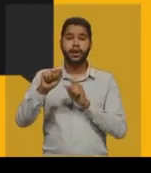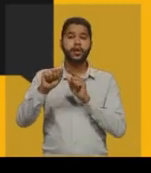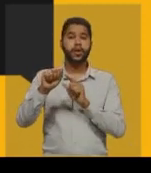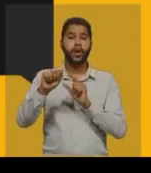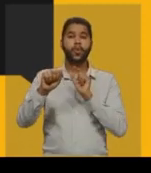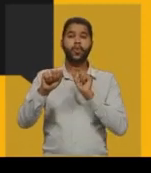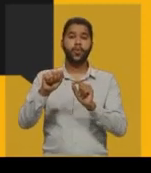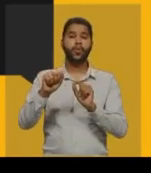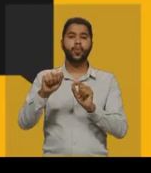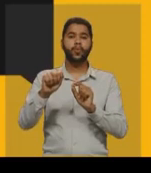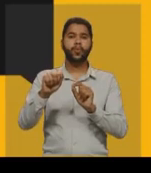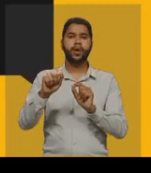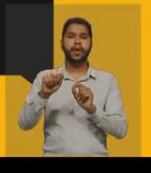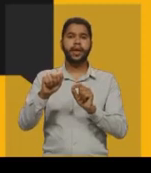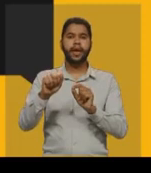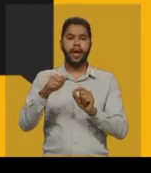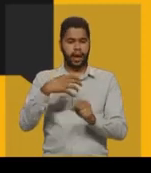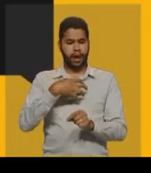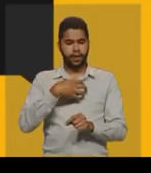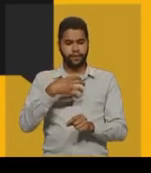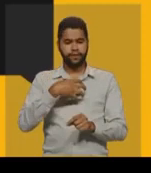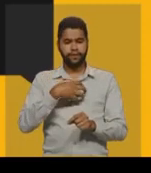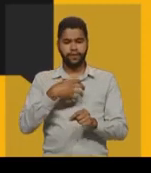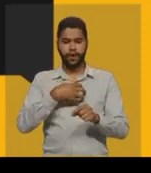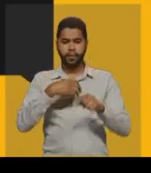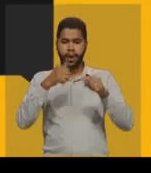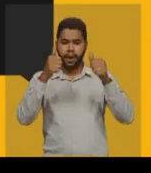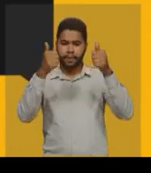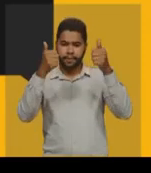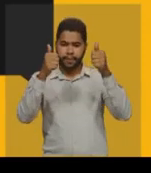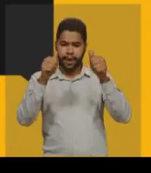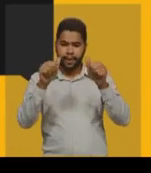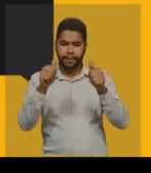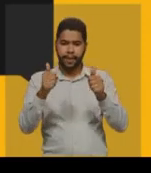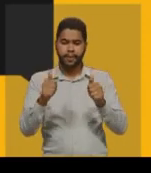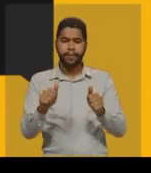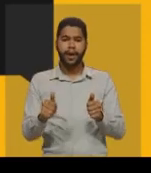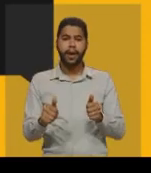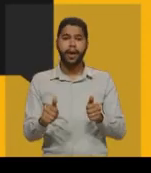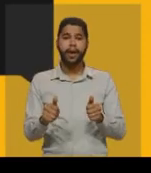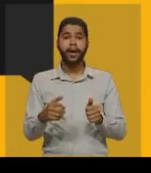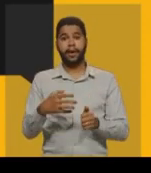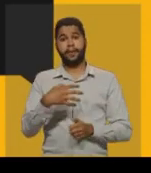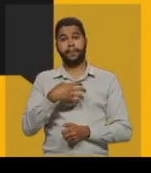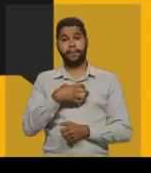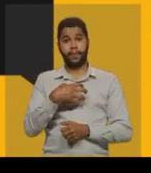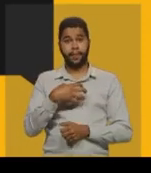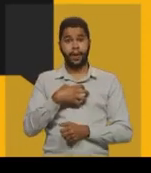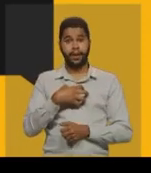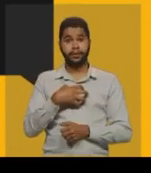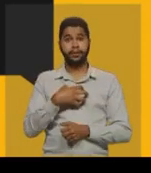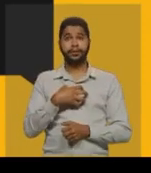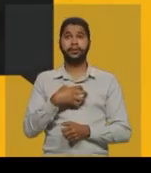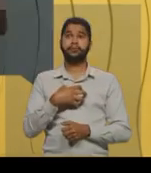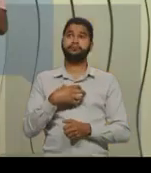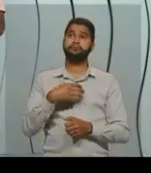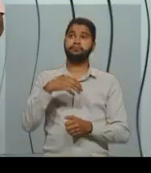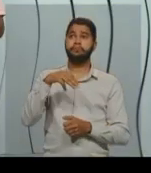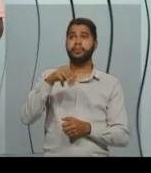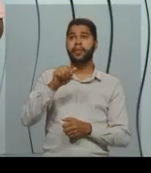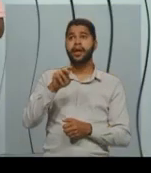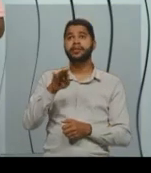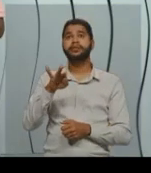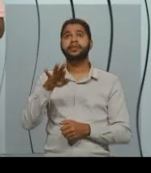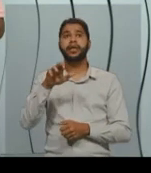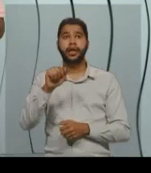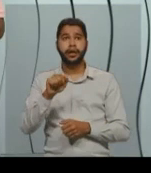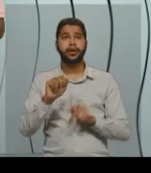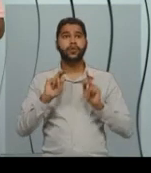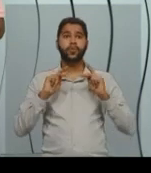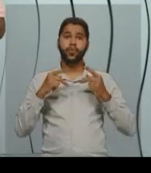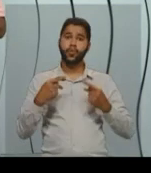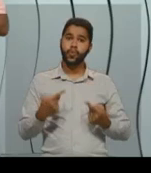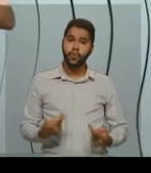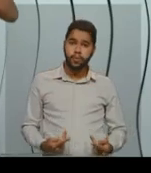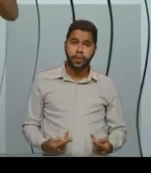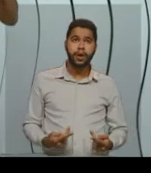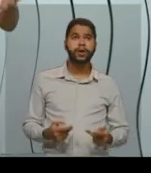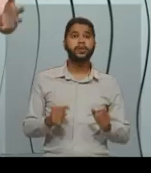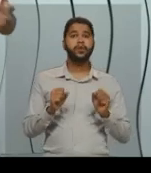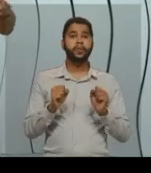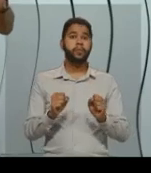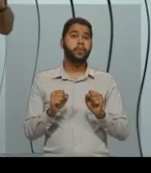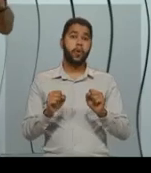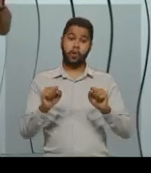matéria que a forma vai formatar. Então, quanto matéria, eu posso ser humano, enquanto matéria, eu posso ser